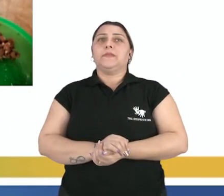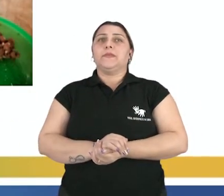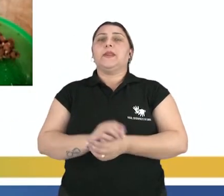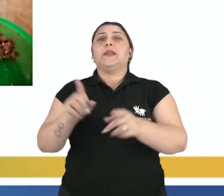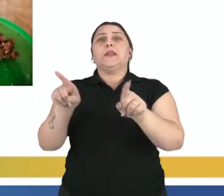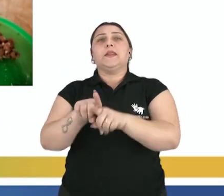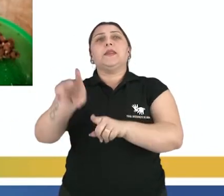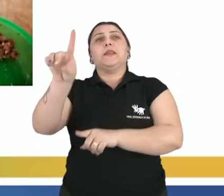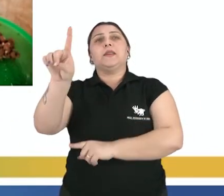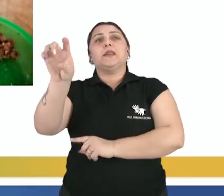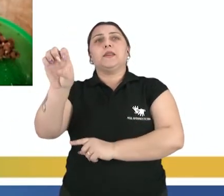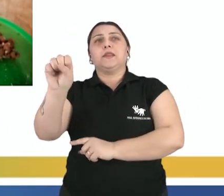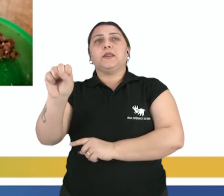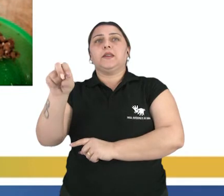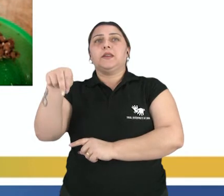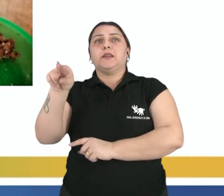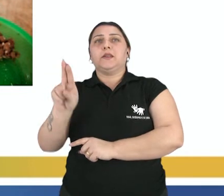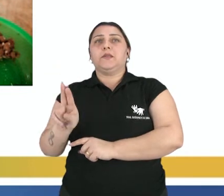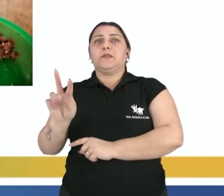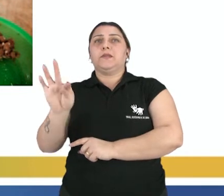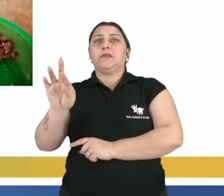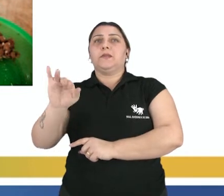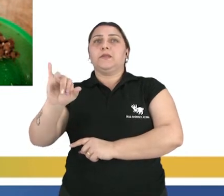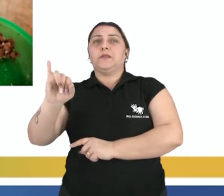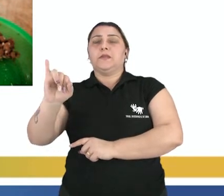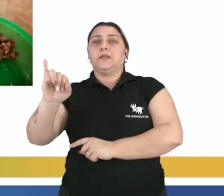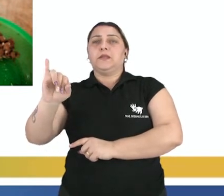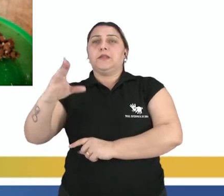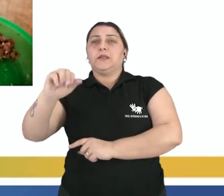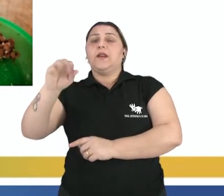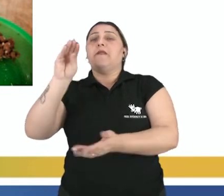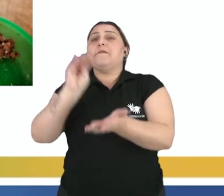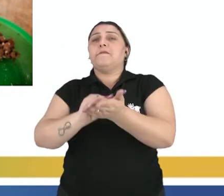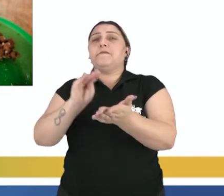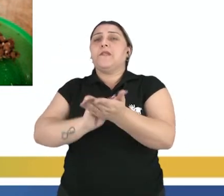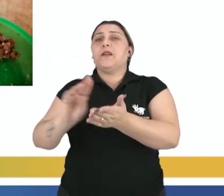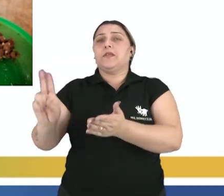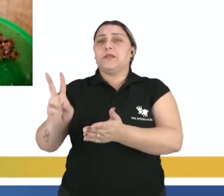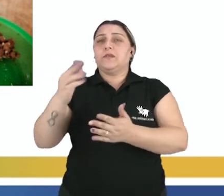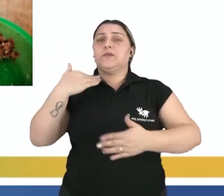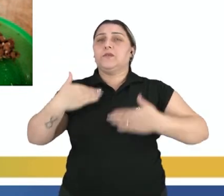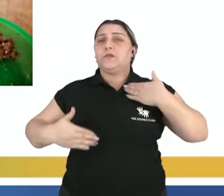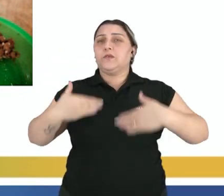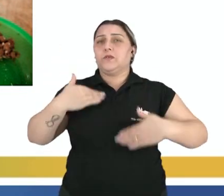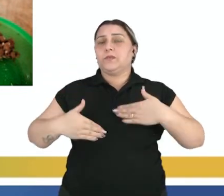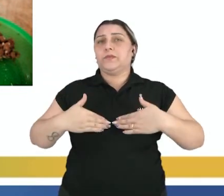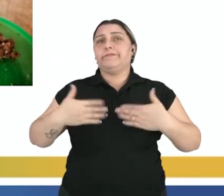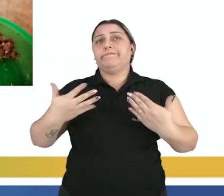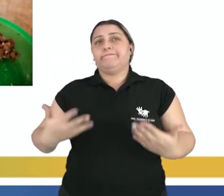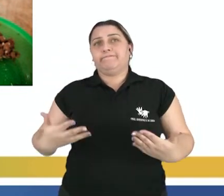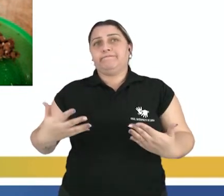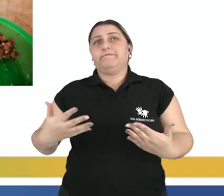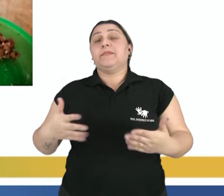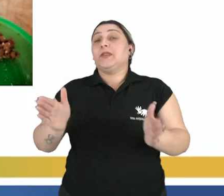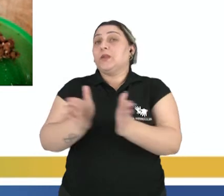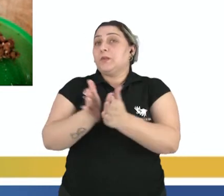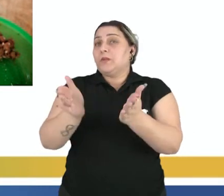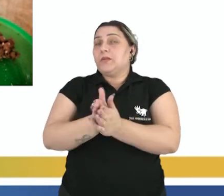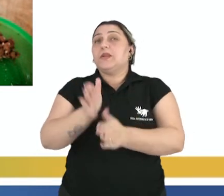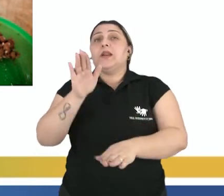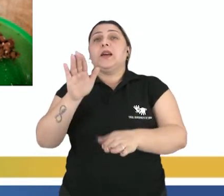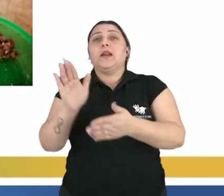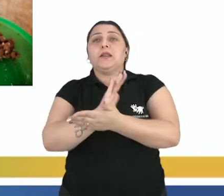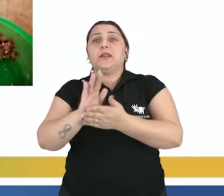em seguida a desnutrição, que é a falta dessas vitaminas no organismo, que isso não tem nem sempre a ver com a questão pobreza. Às